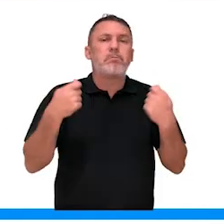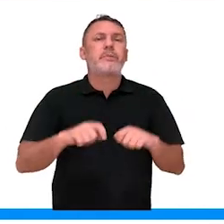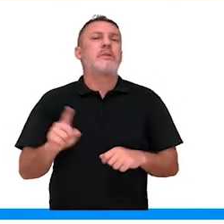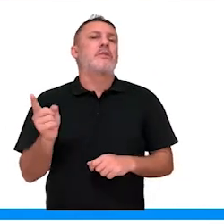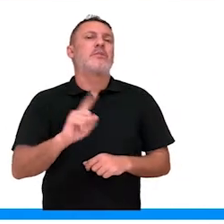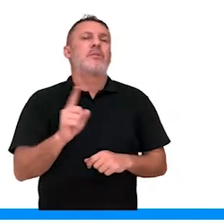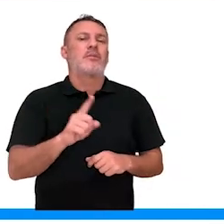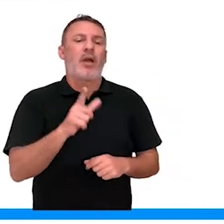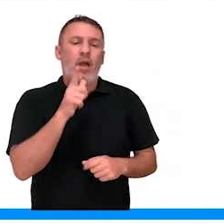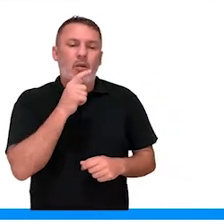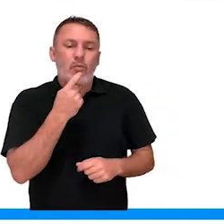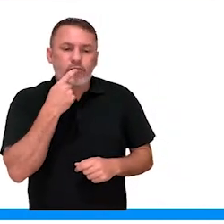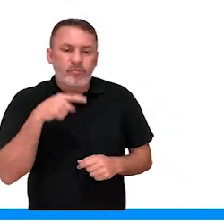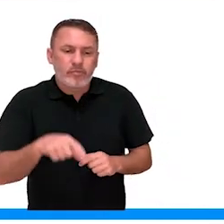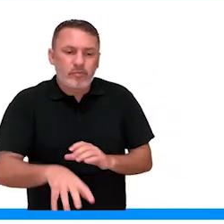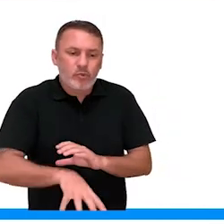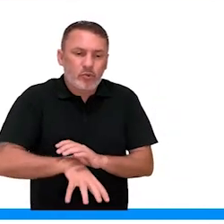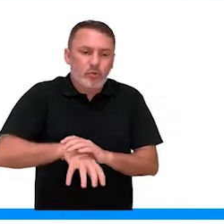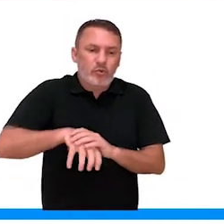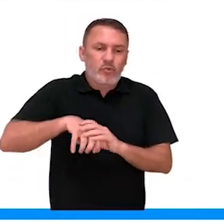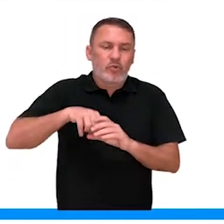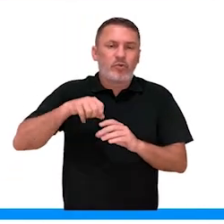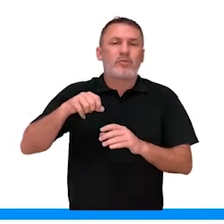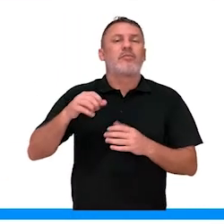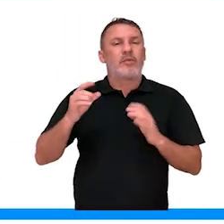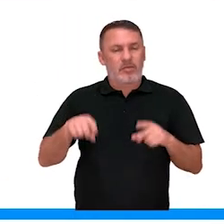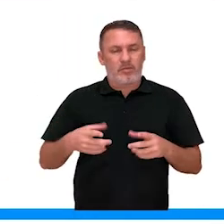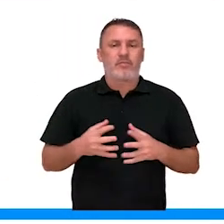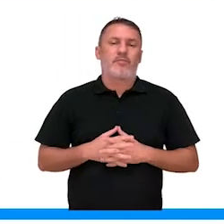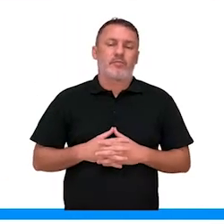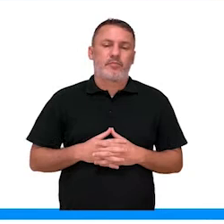tubos até chegar até as folhas.